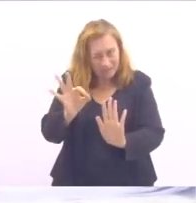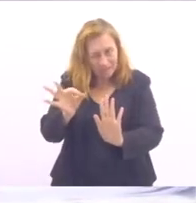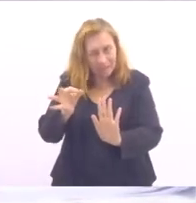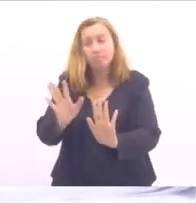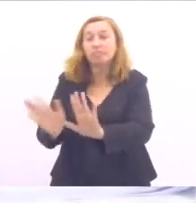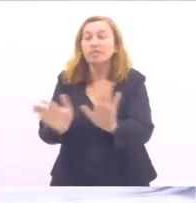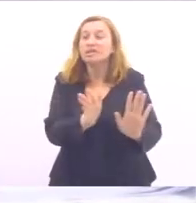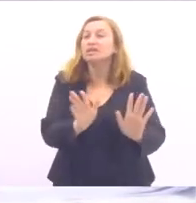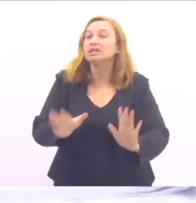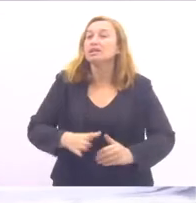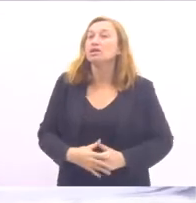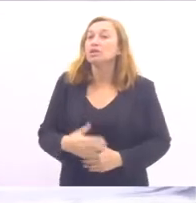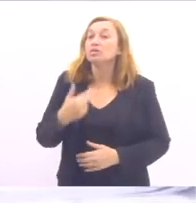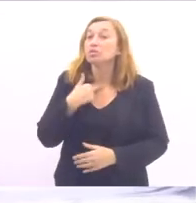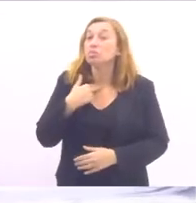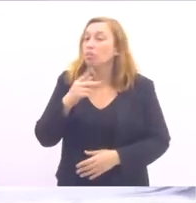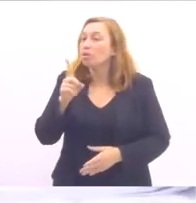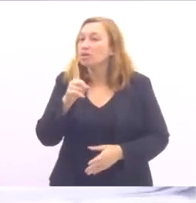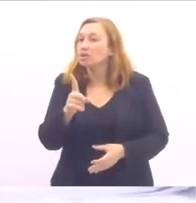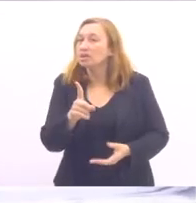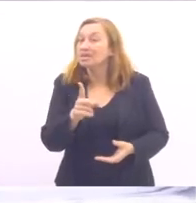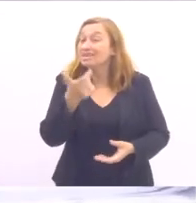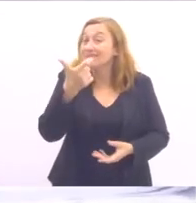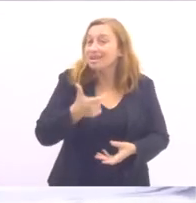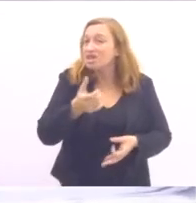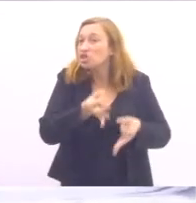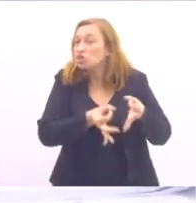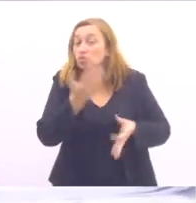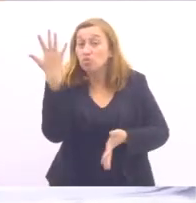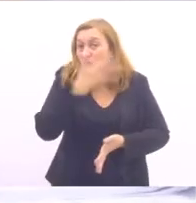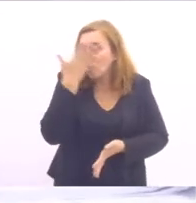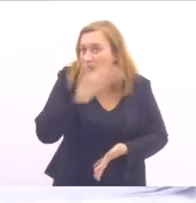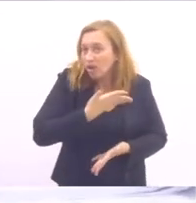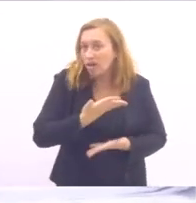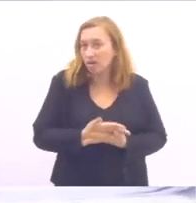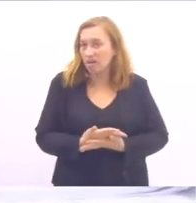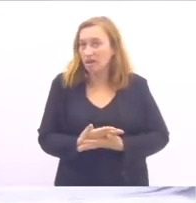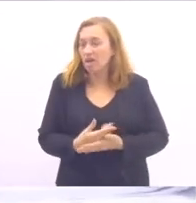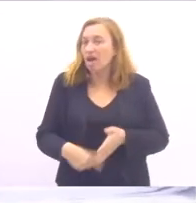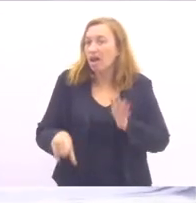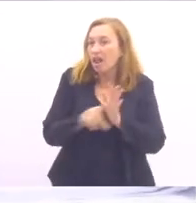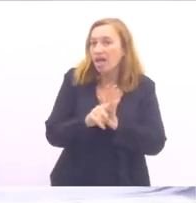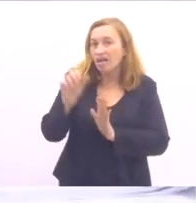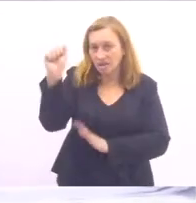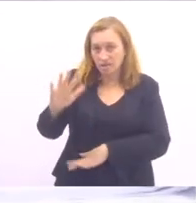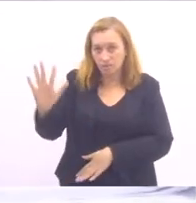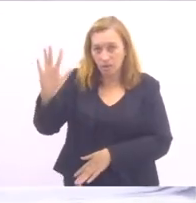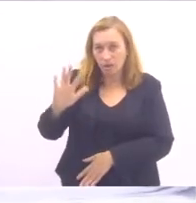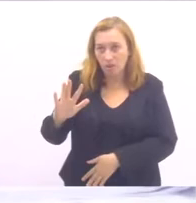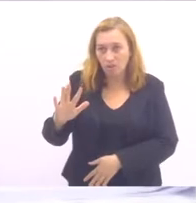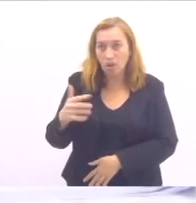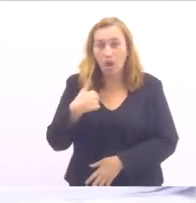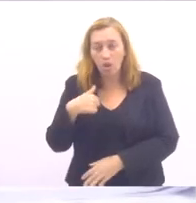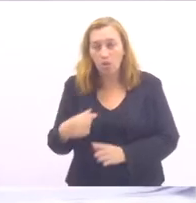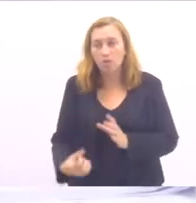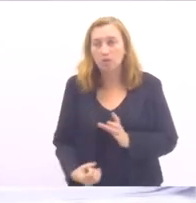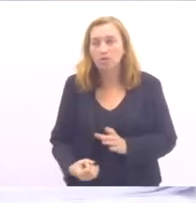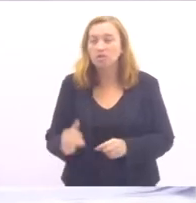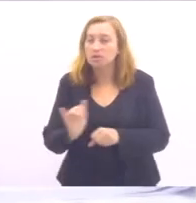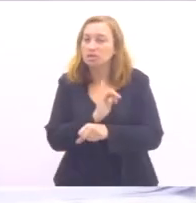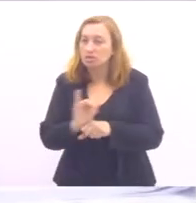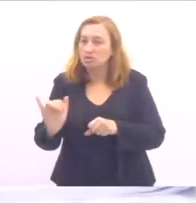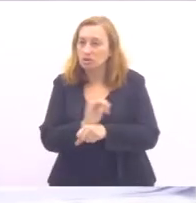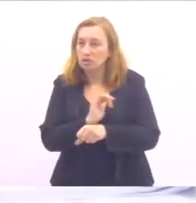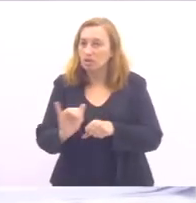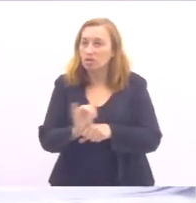Agora, você não pode ser injusta de não ver que a lei nacional, que eu fiz a articulação e o